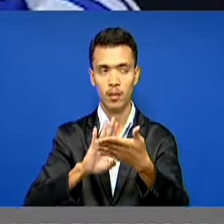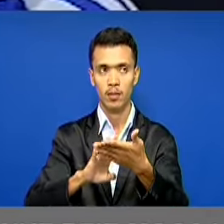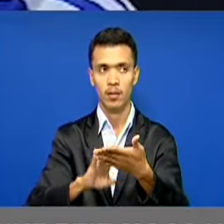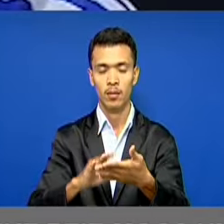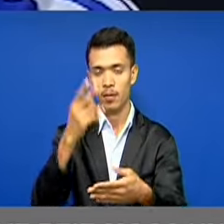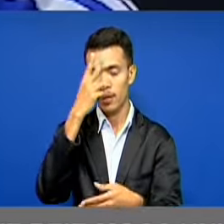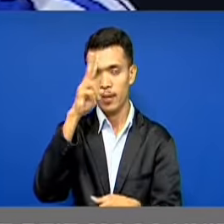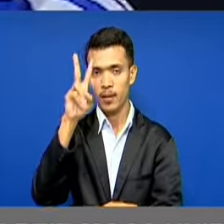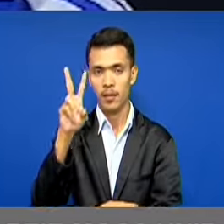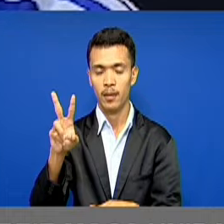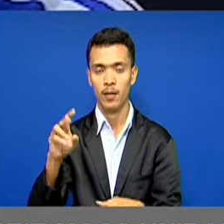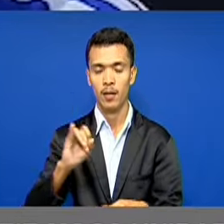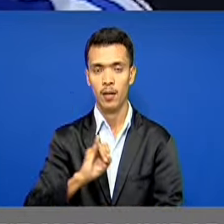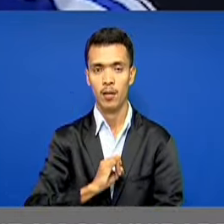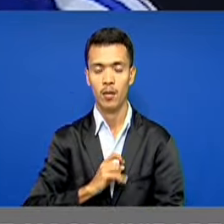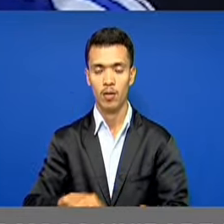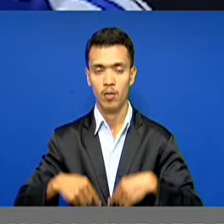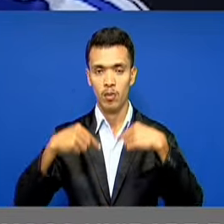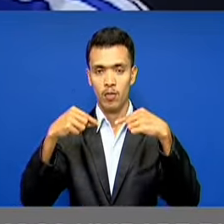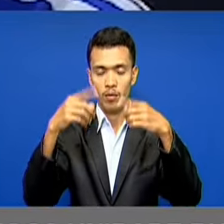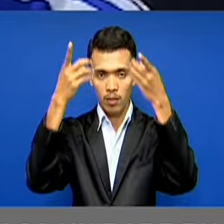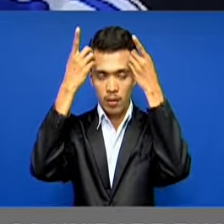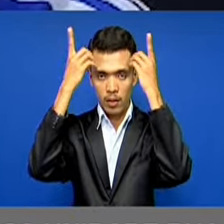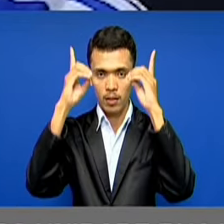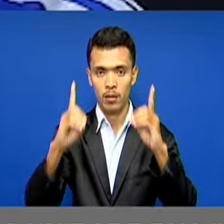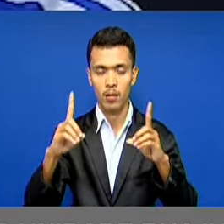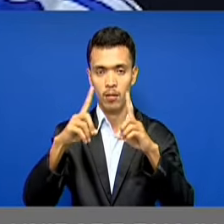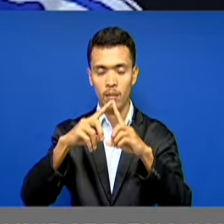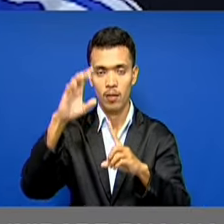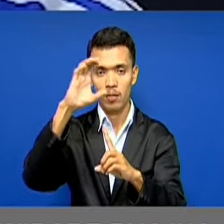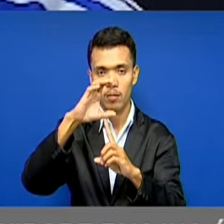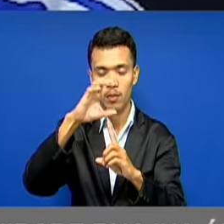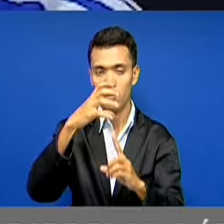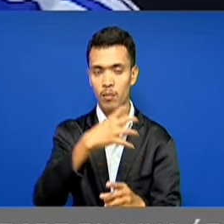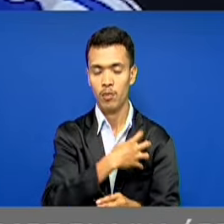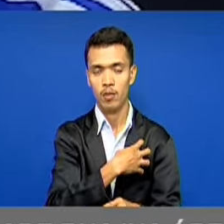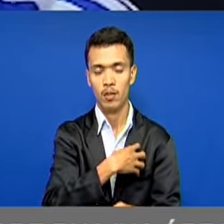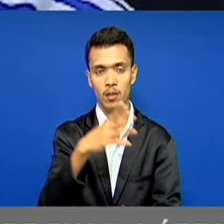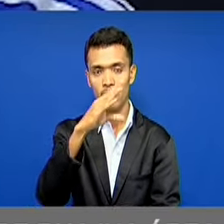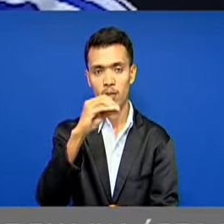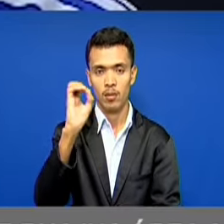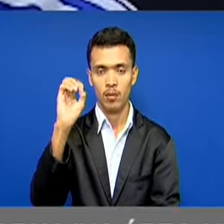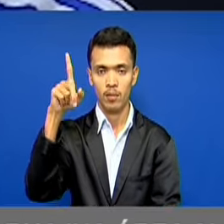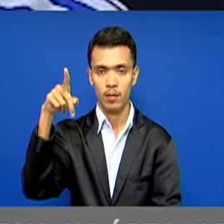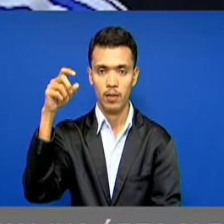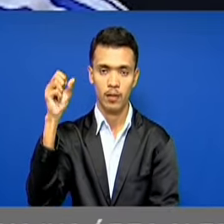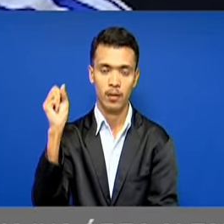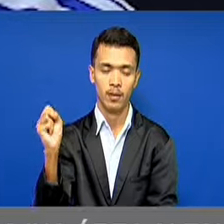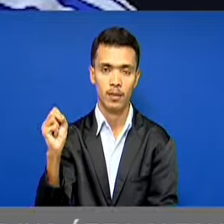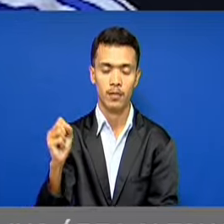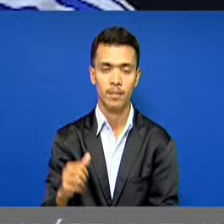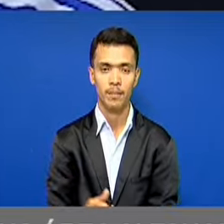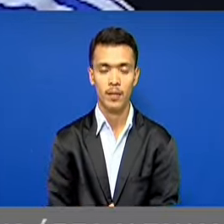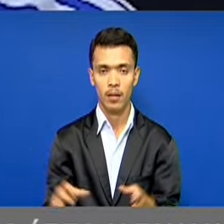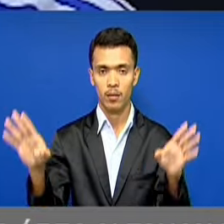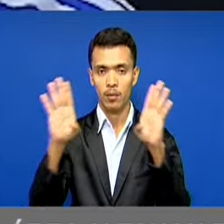ba situação, hau dispaci ba operação atu renta ba ia comandante esquadra, numas ba OPS, atu